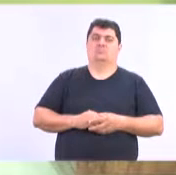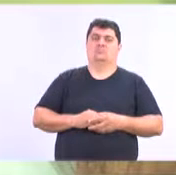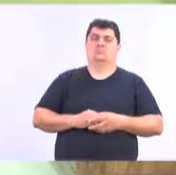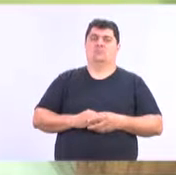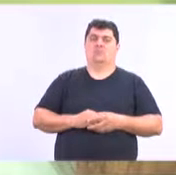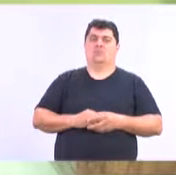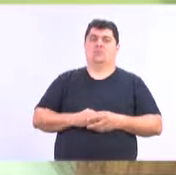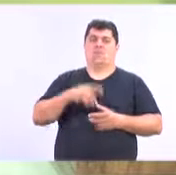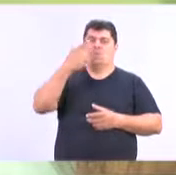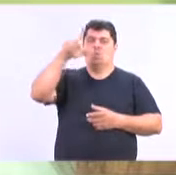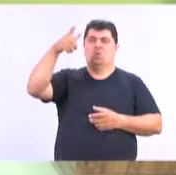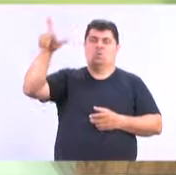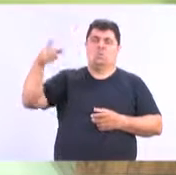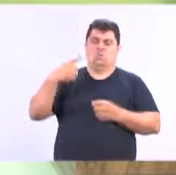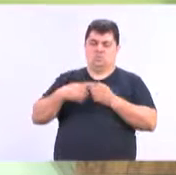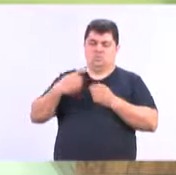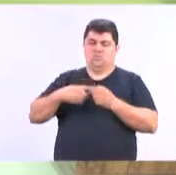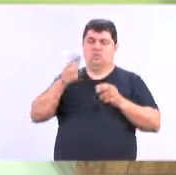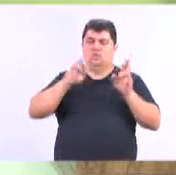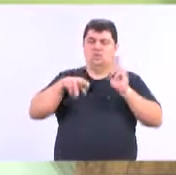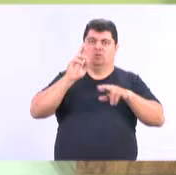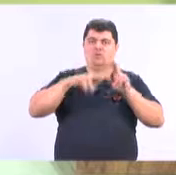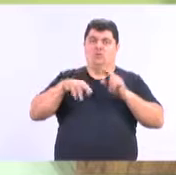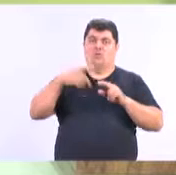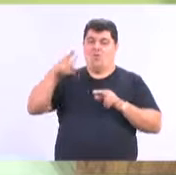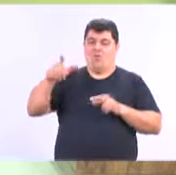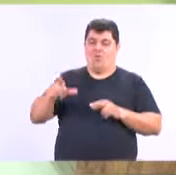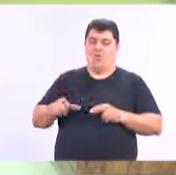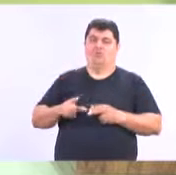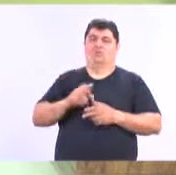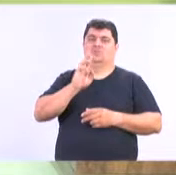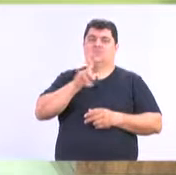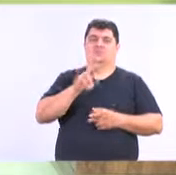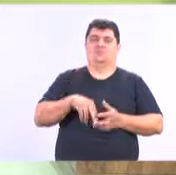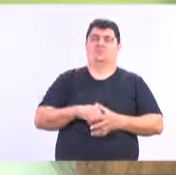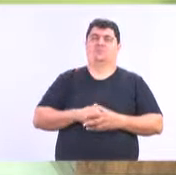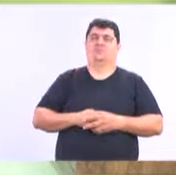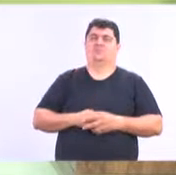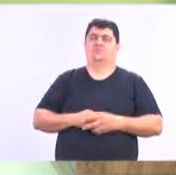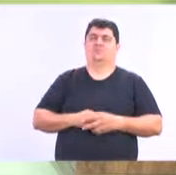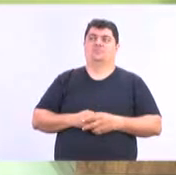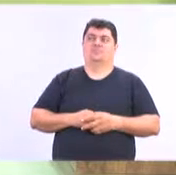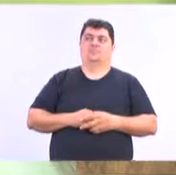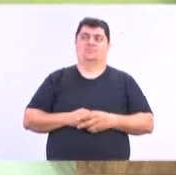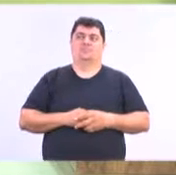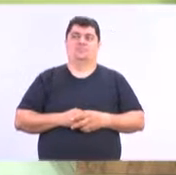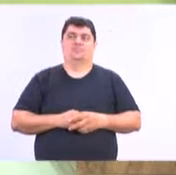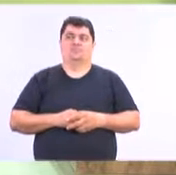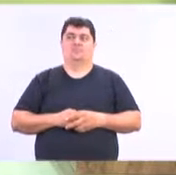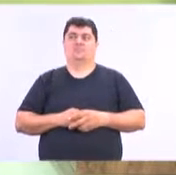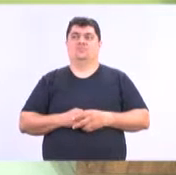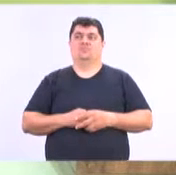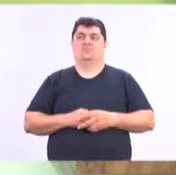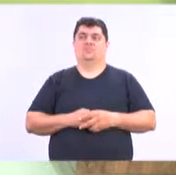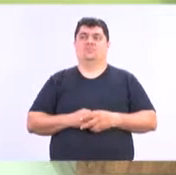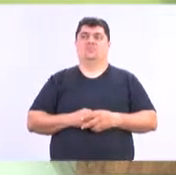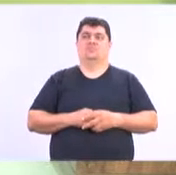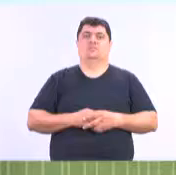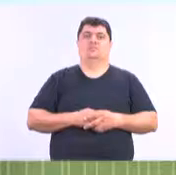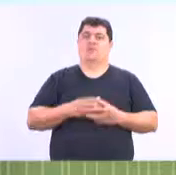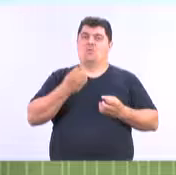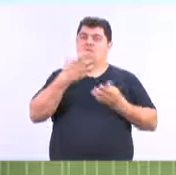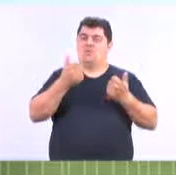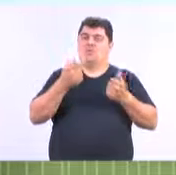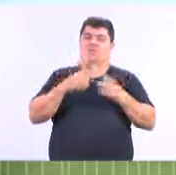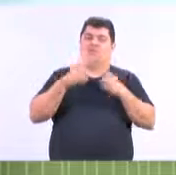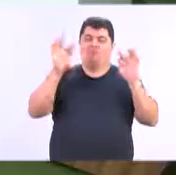E vários polos aqui postando a resposta já das demais questões, professor. Que beleza, isso que é bom, né? Parabéns pela participação, isso que deixa a